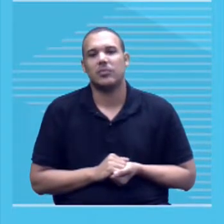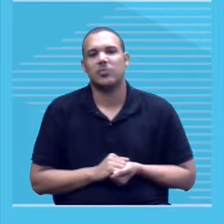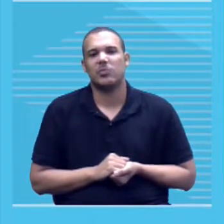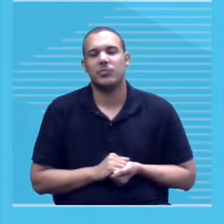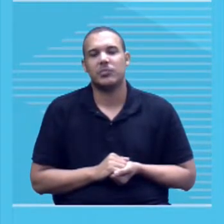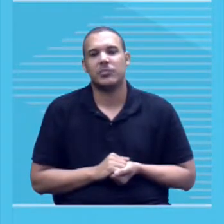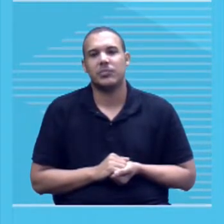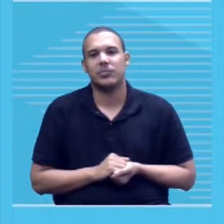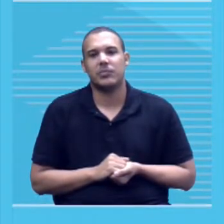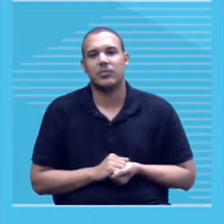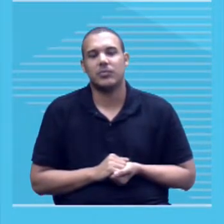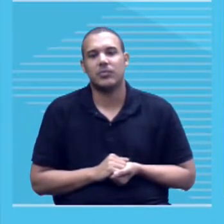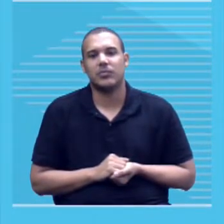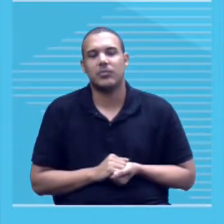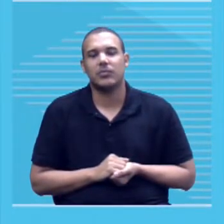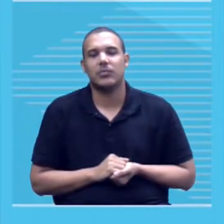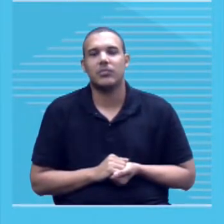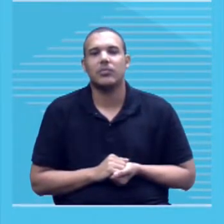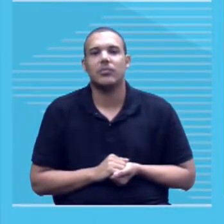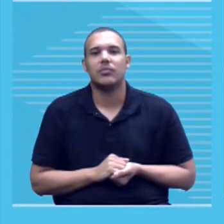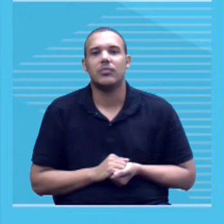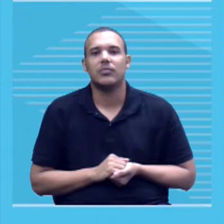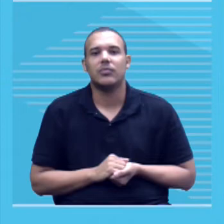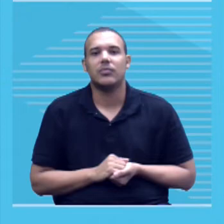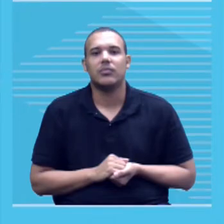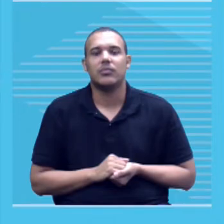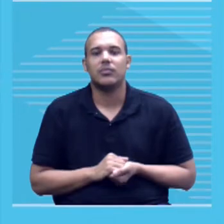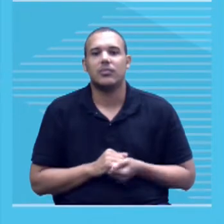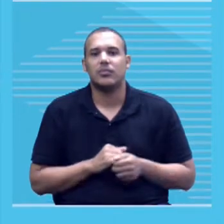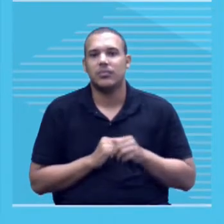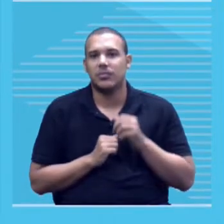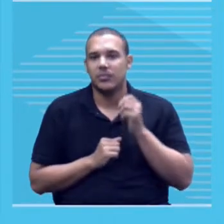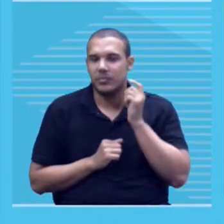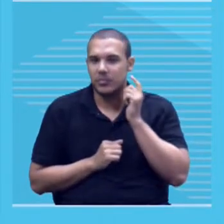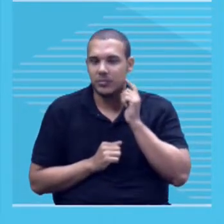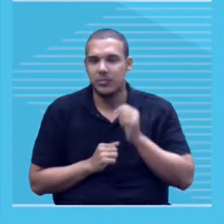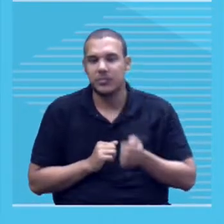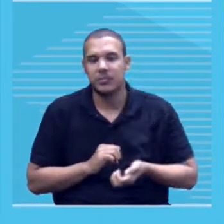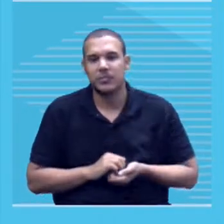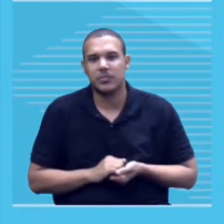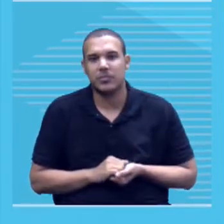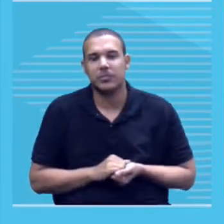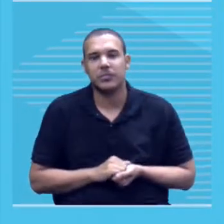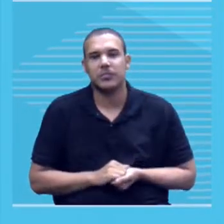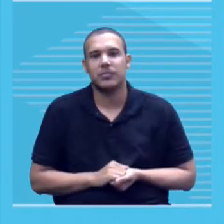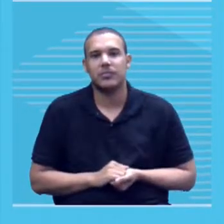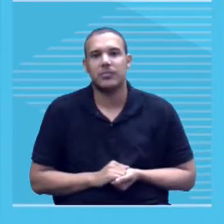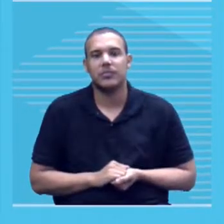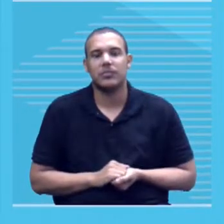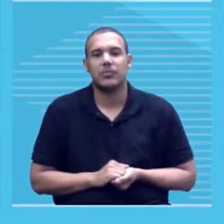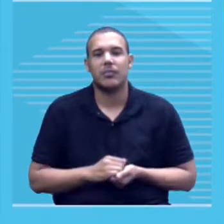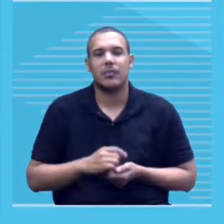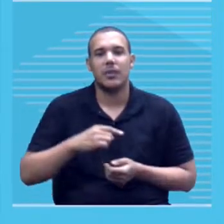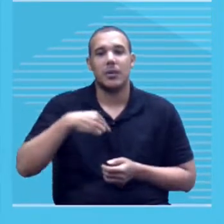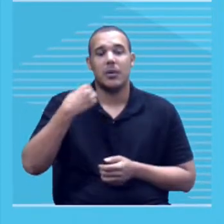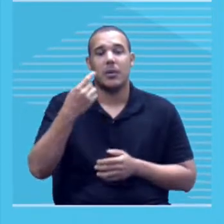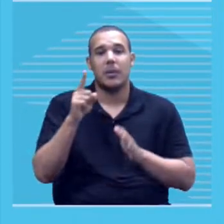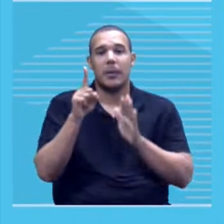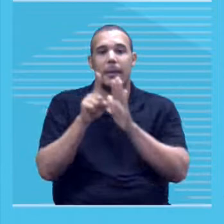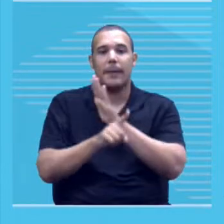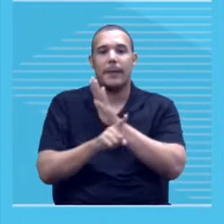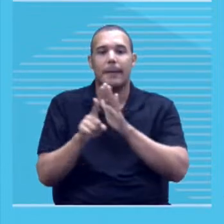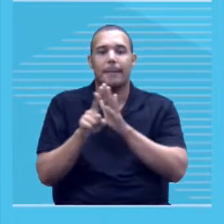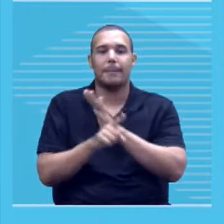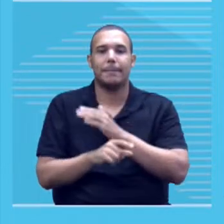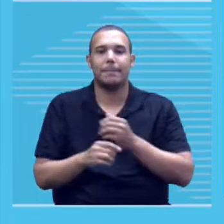nenhuma explosão ou de nenhuma queima naquele sistema. Certo? Beleza, indo para a próxima questão agora,